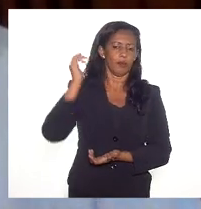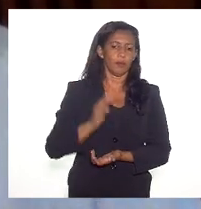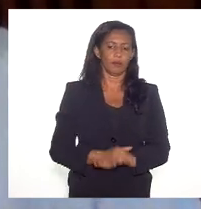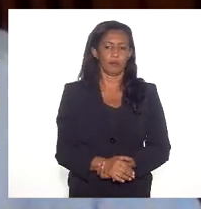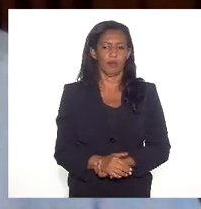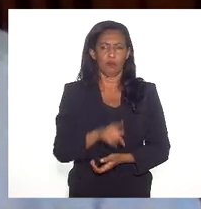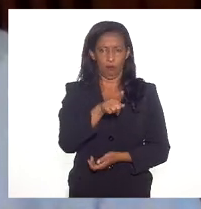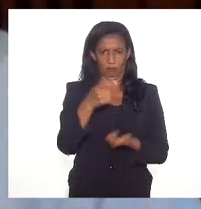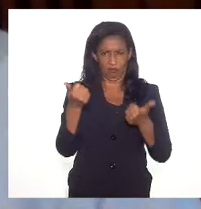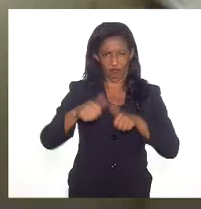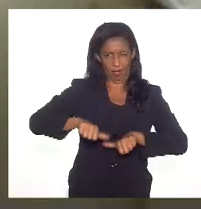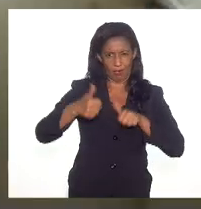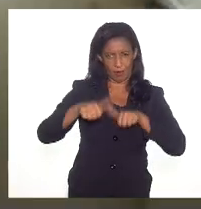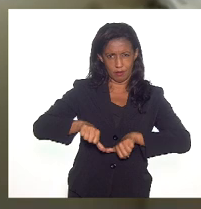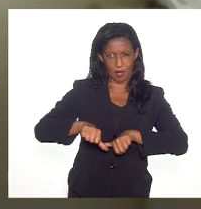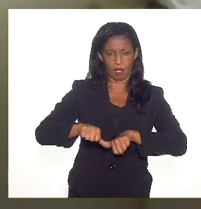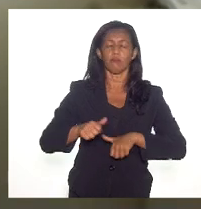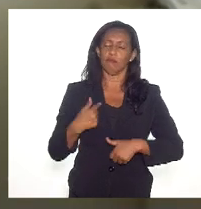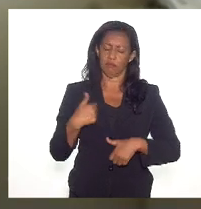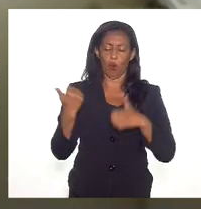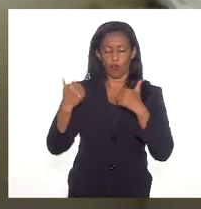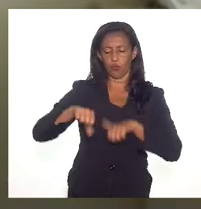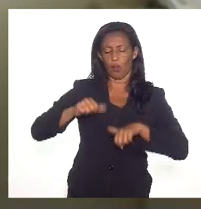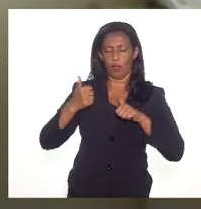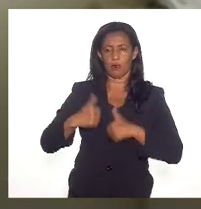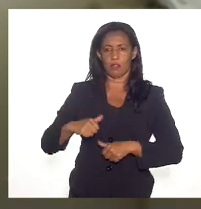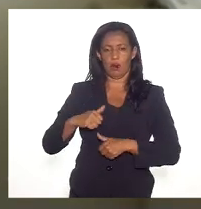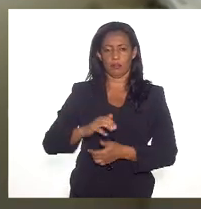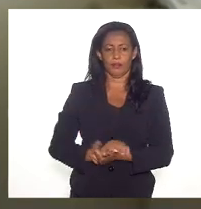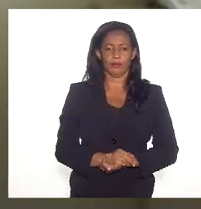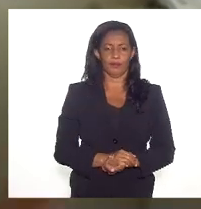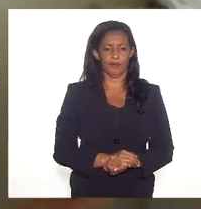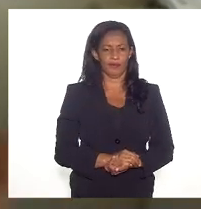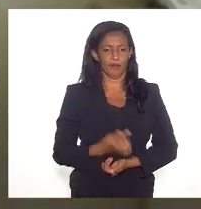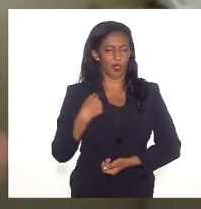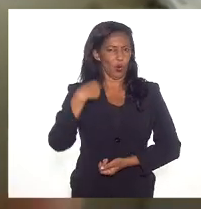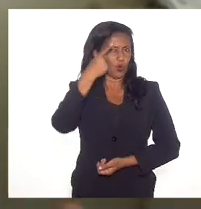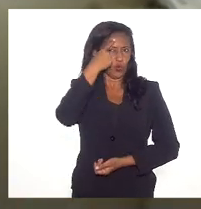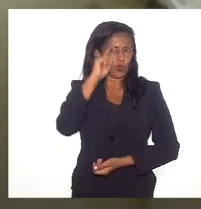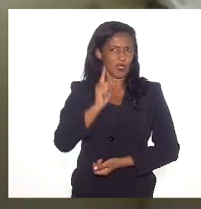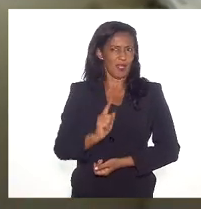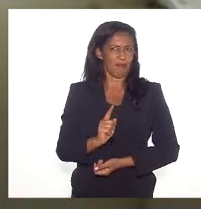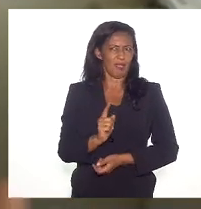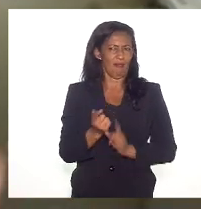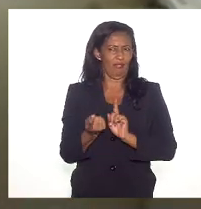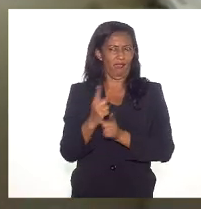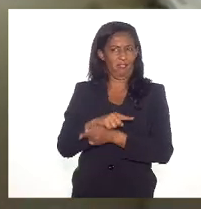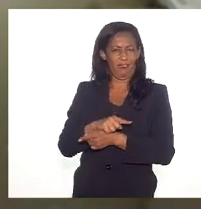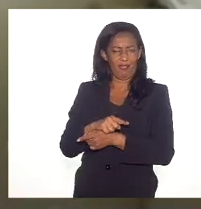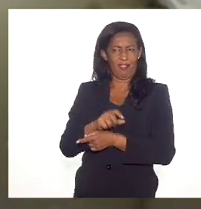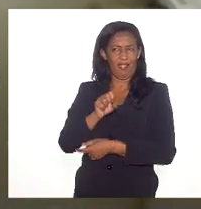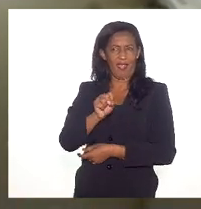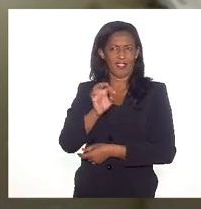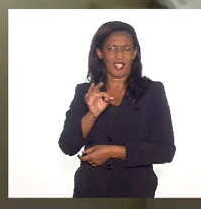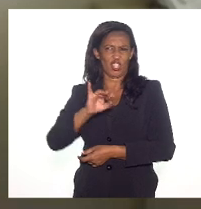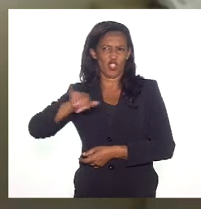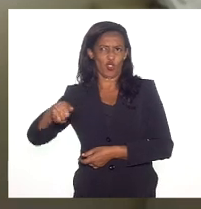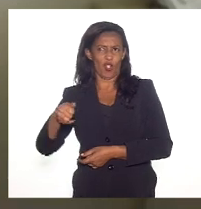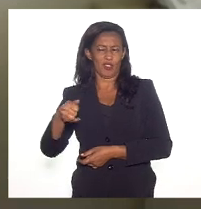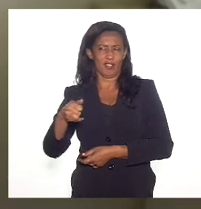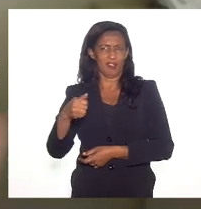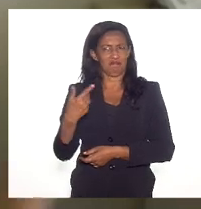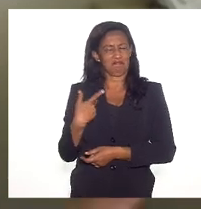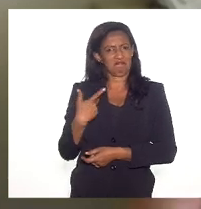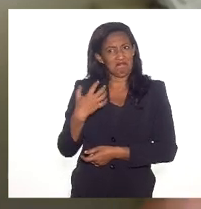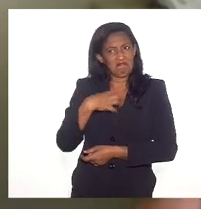Vai analisar. Eu vou analisar também. Deixa ok. Eu não sabia dessa decisão também do STJ, que acho um pouco